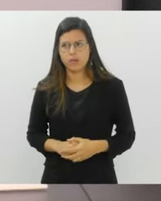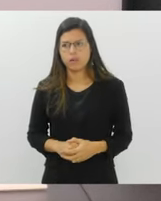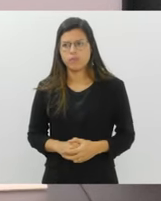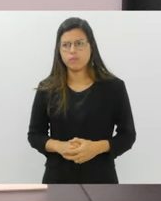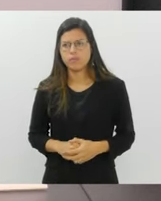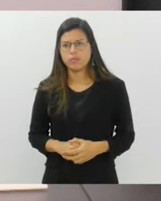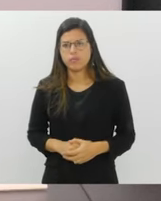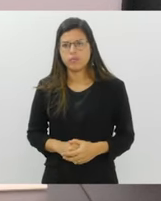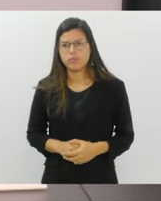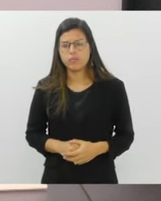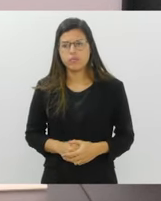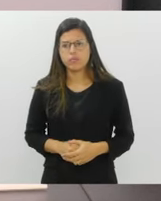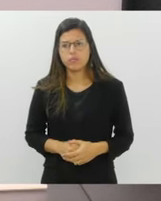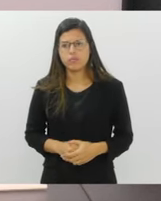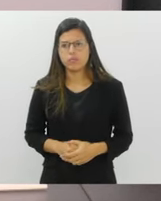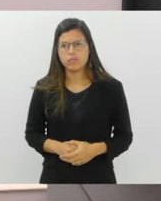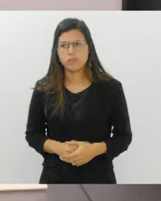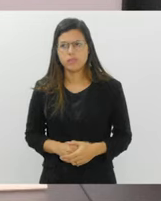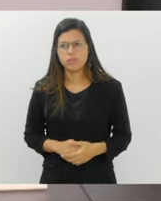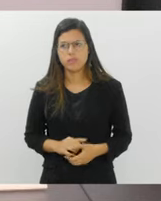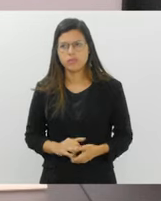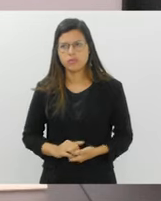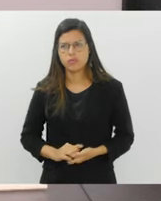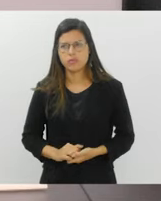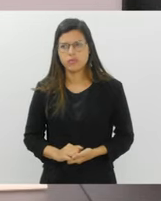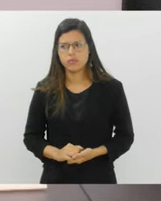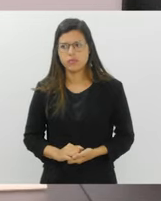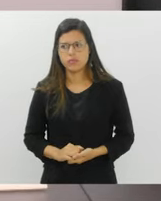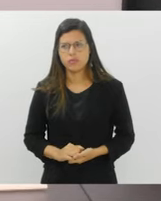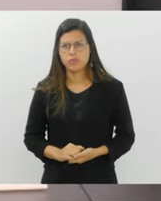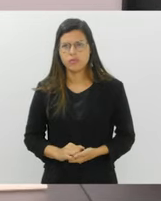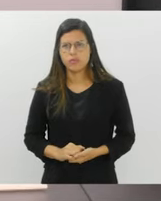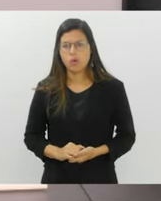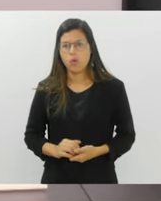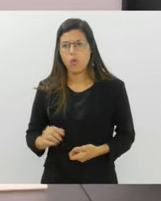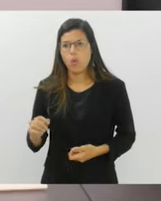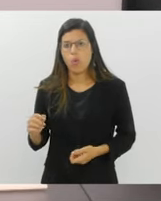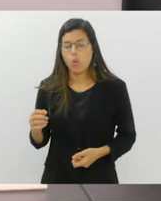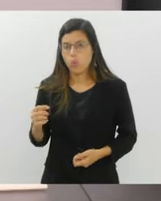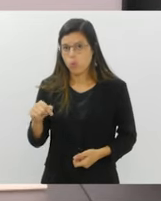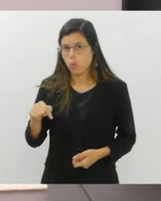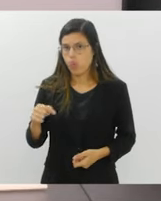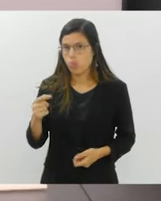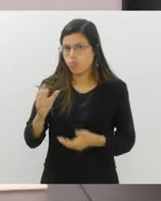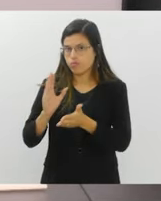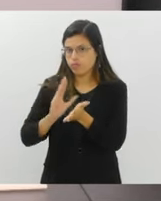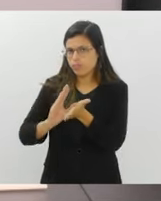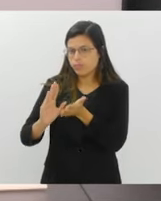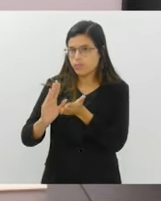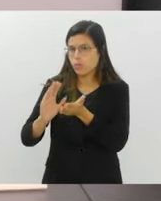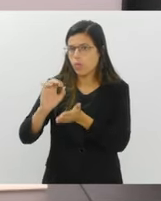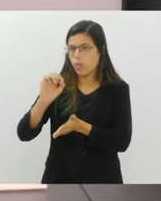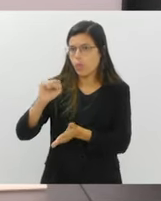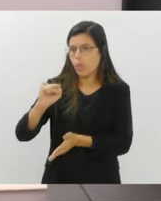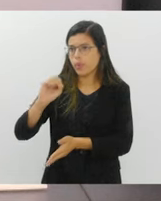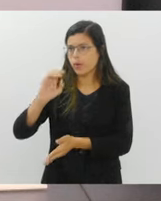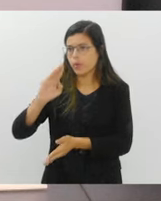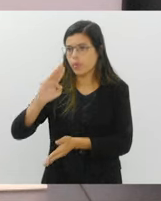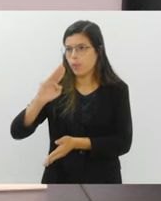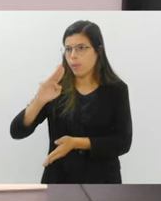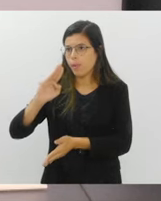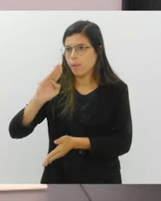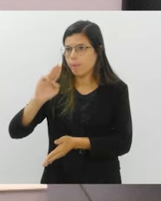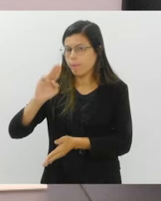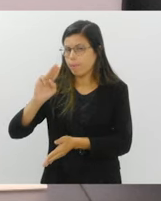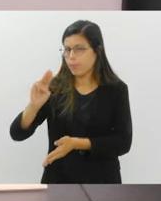o custo estimado para operar a Supervia nesse plano B é de 8 milhões por mês, está